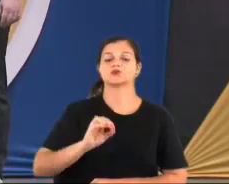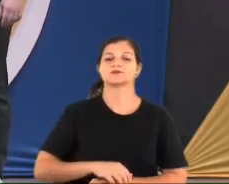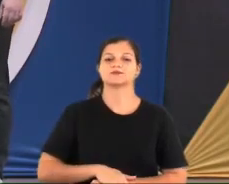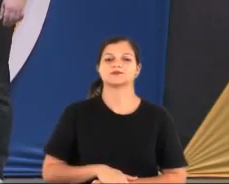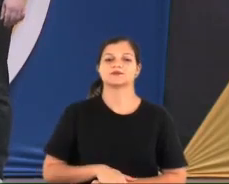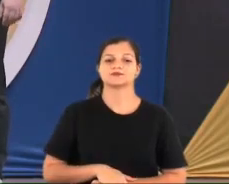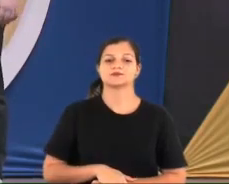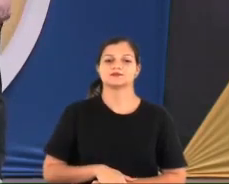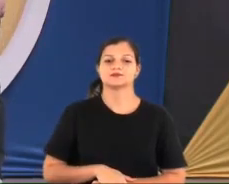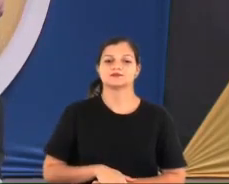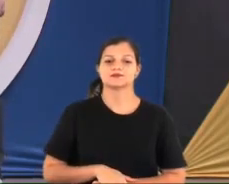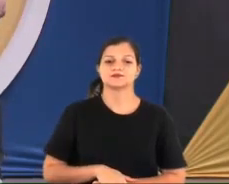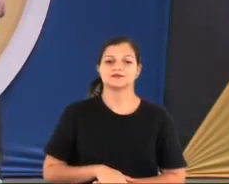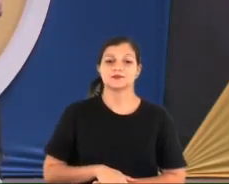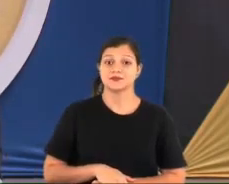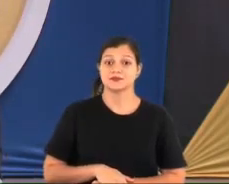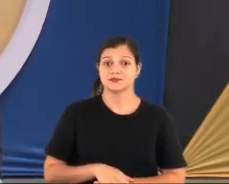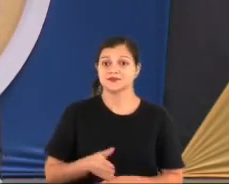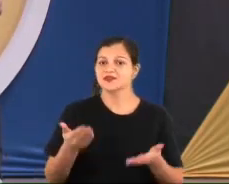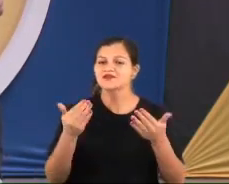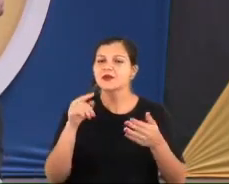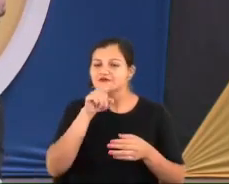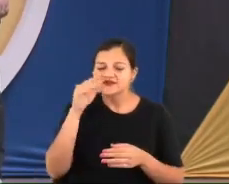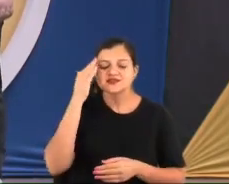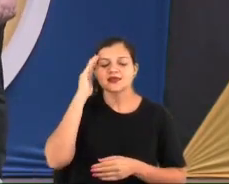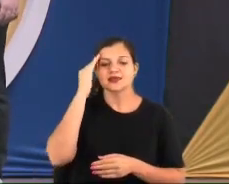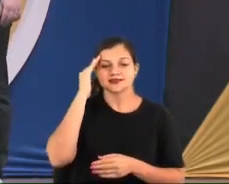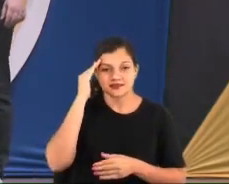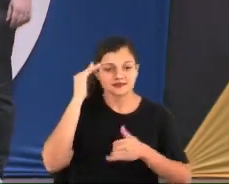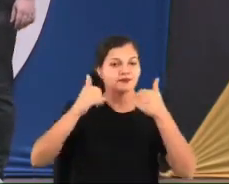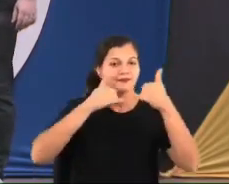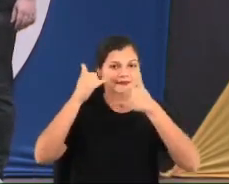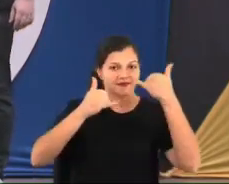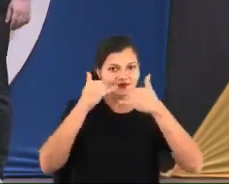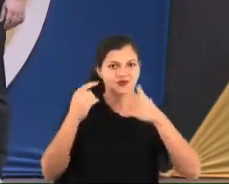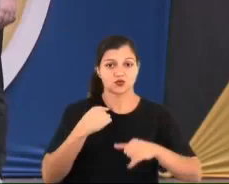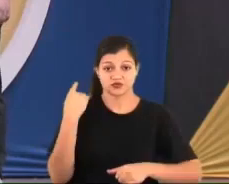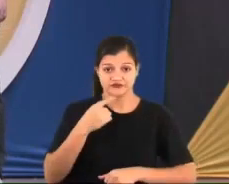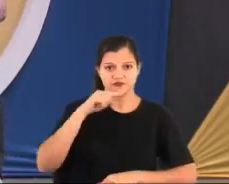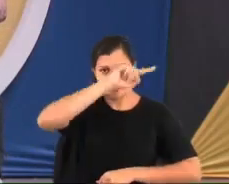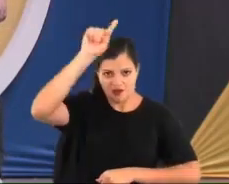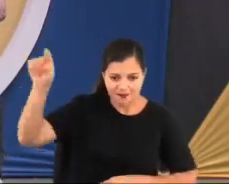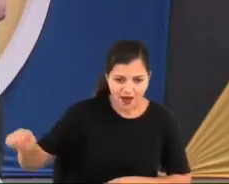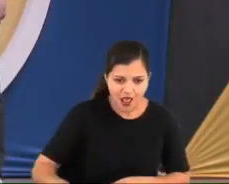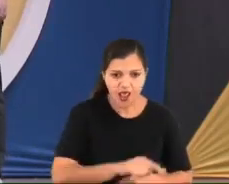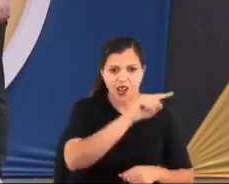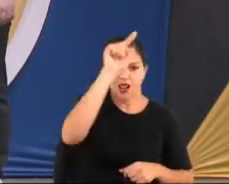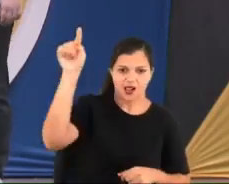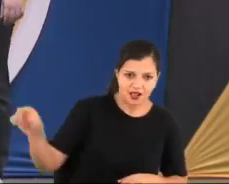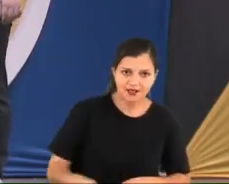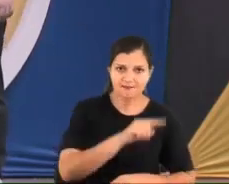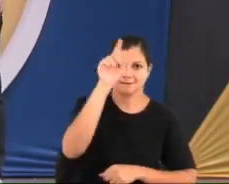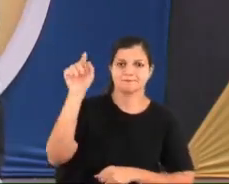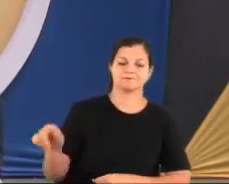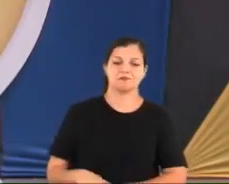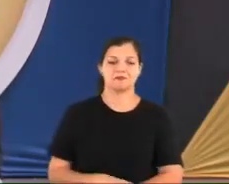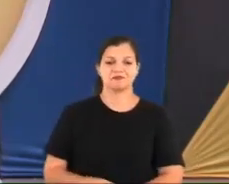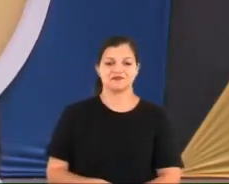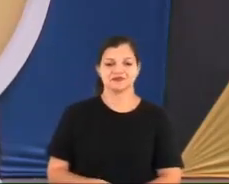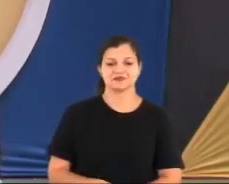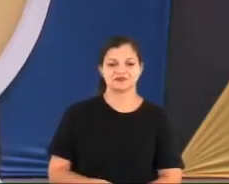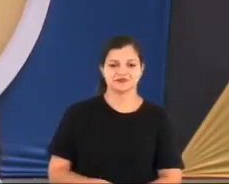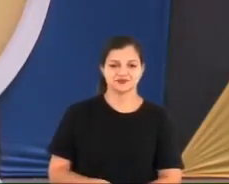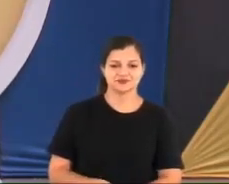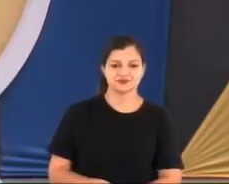Bruno Lopes. Bruno, vamos lá, Bruno. Você entendeu a brincadeira? A gente vai rolar a roleta agora. Rola a roleta.